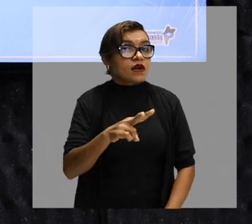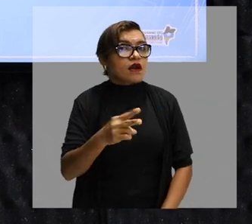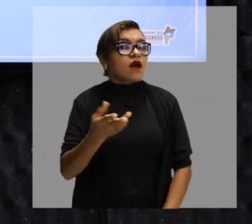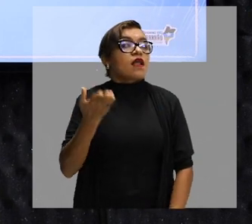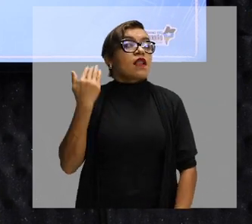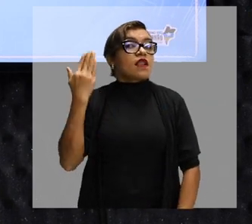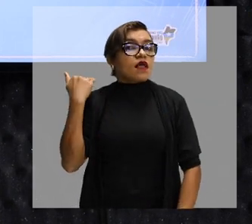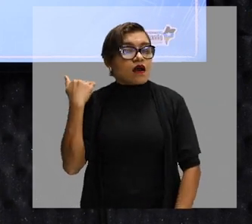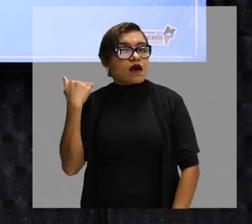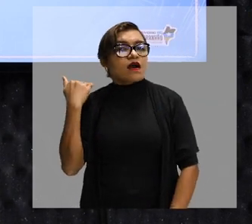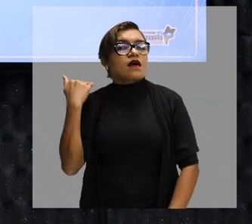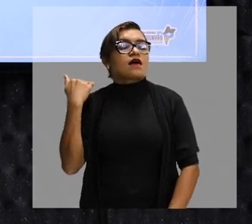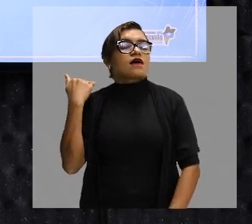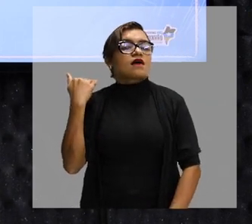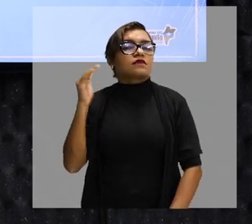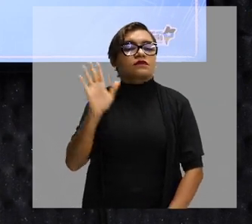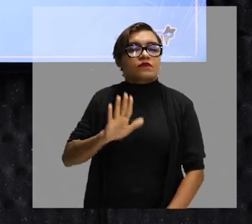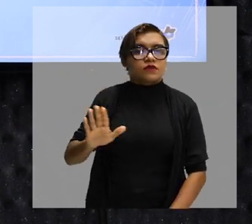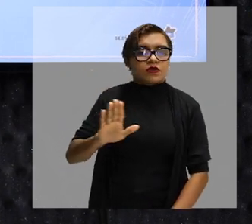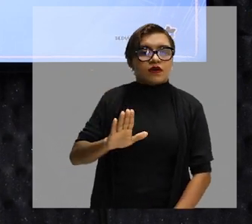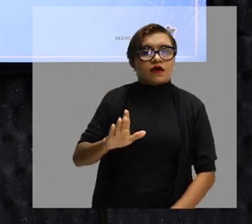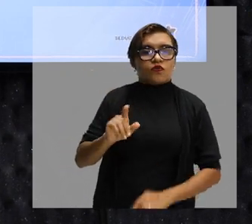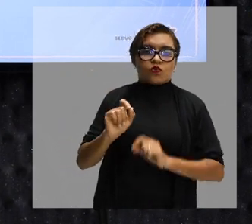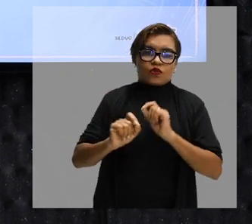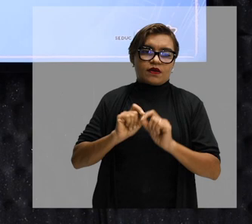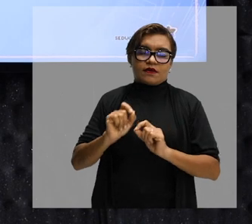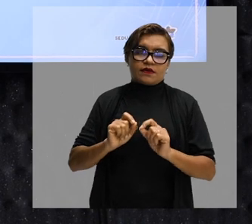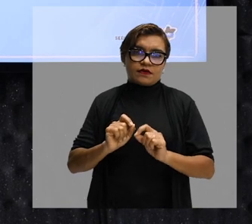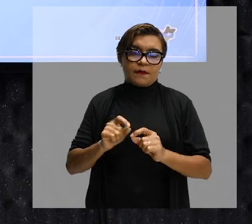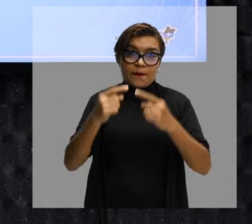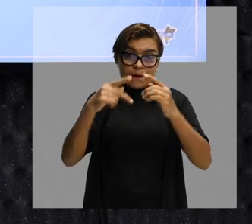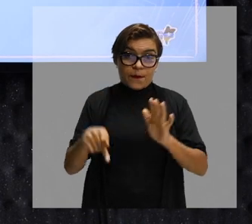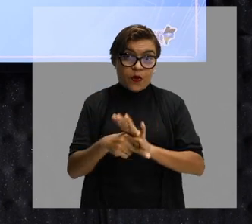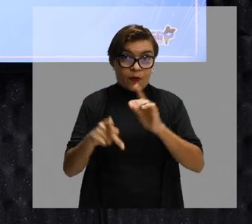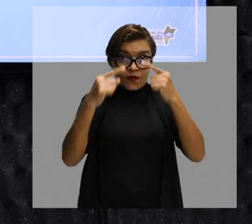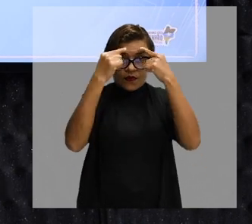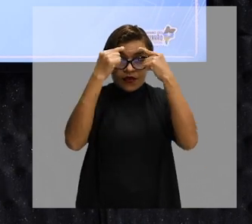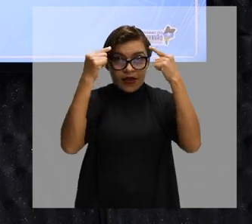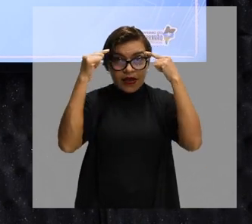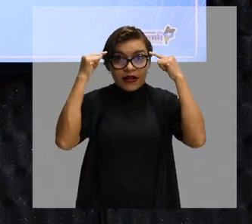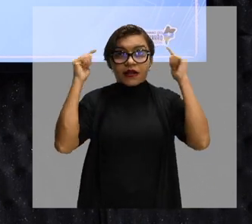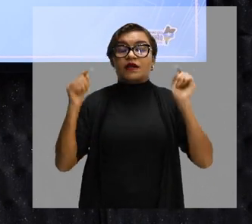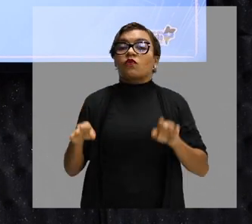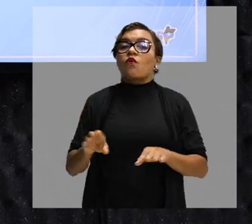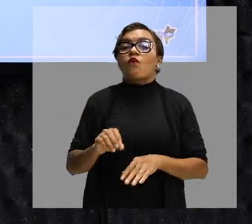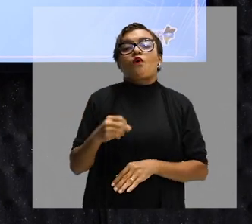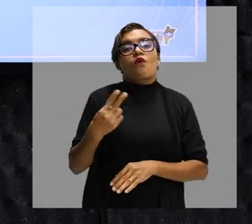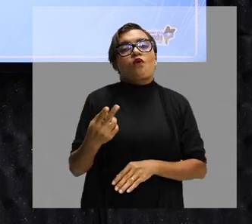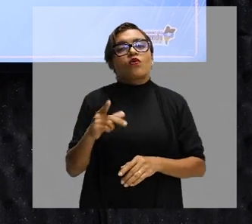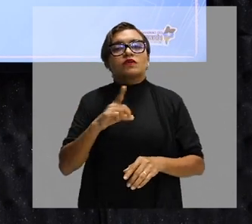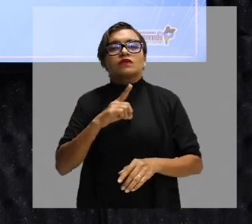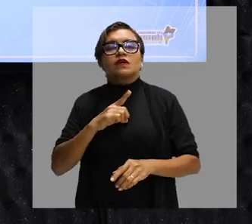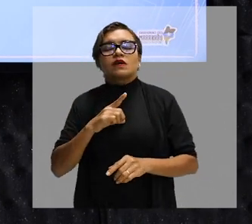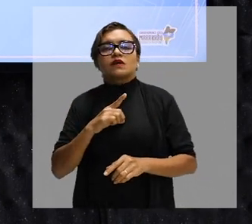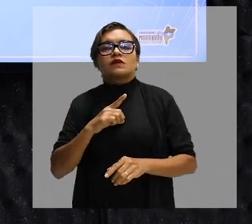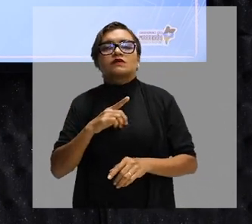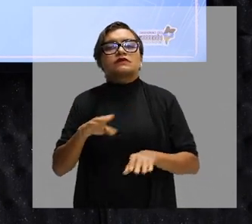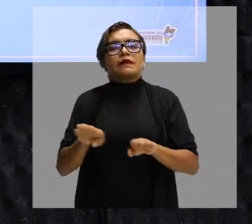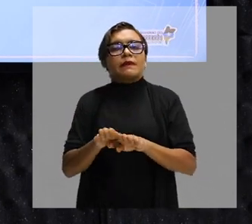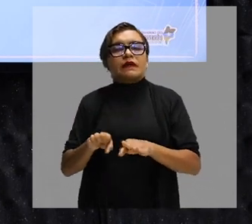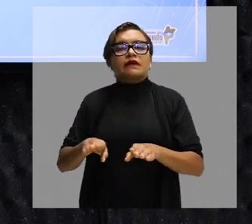antiguidade, ao mundo da Hélade, necessariamente ao mundo grego, ou ali, no máximo, até a extensão em